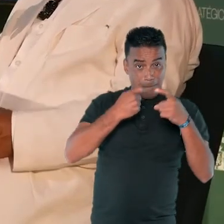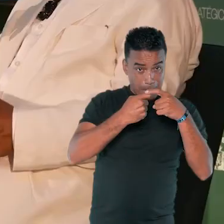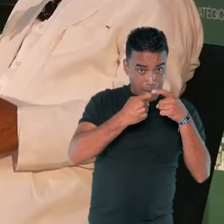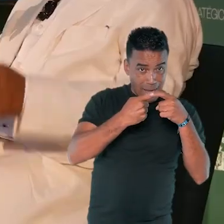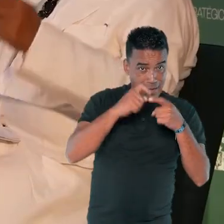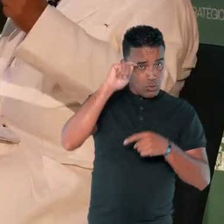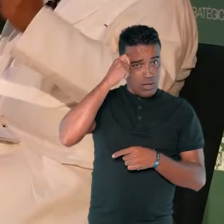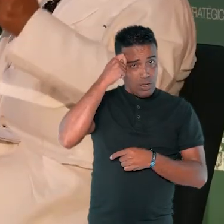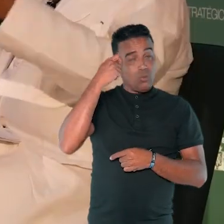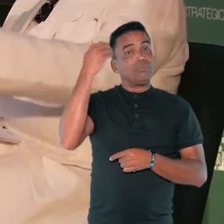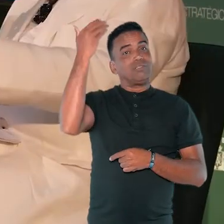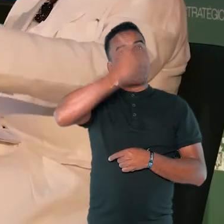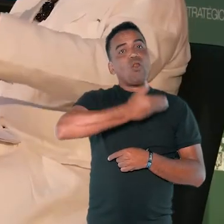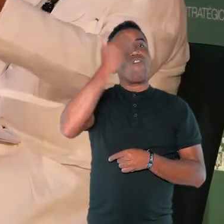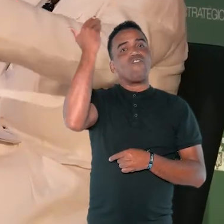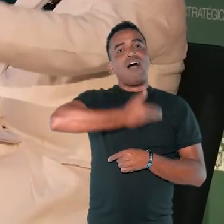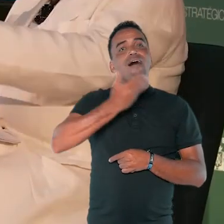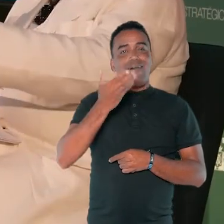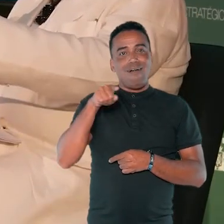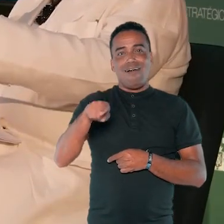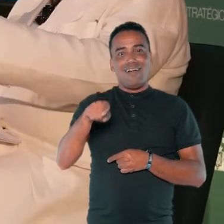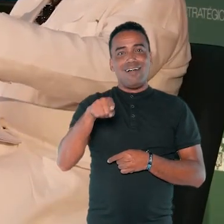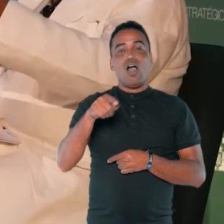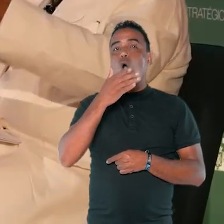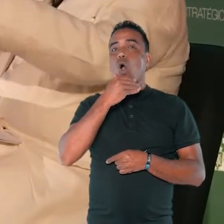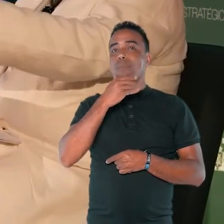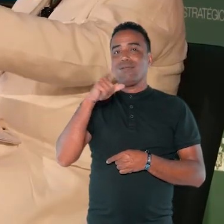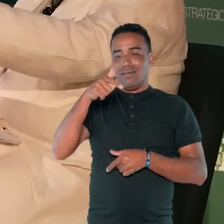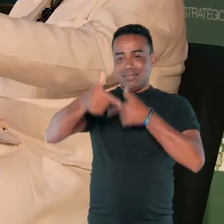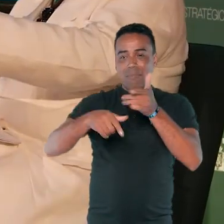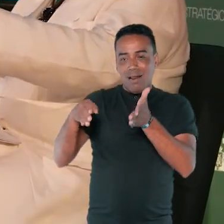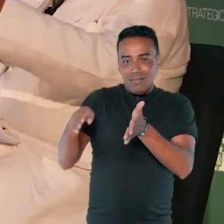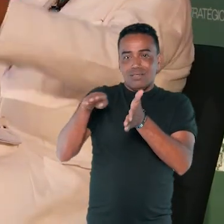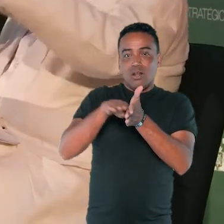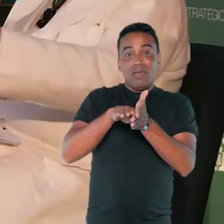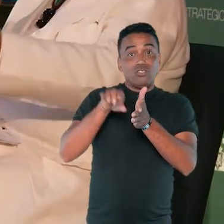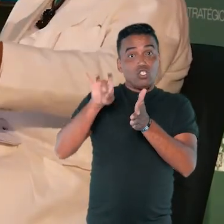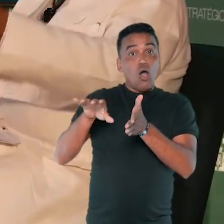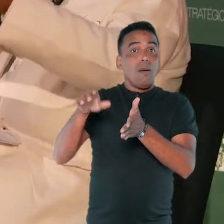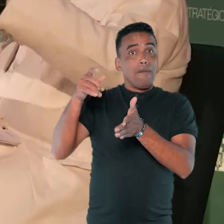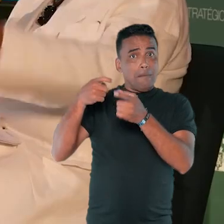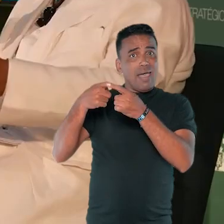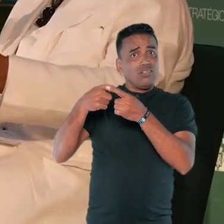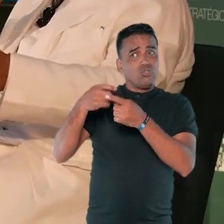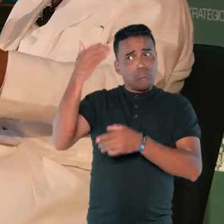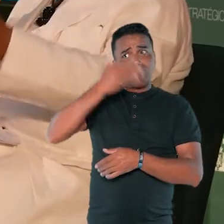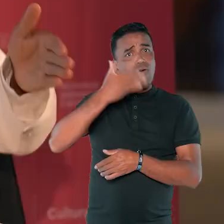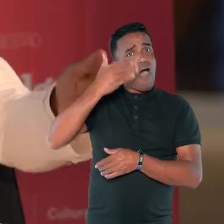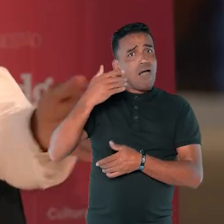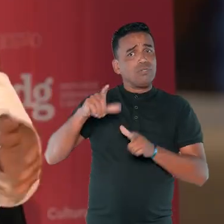tem de provar para o cara do estacionamento, onde só podem parar médicos, que ele é mesmo um